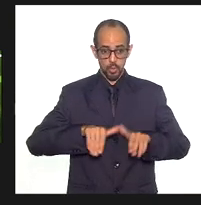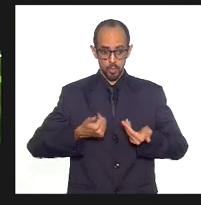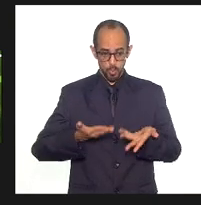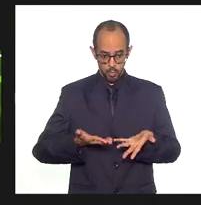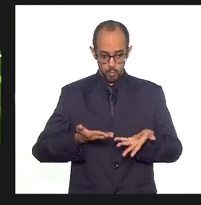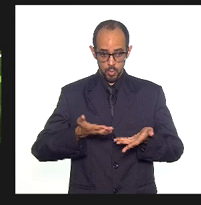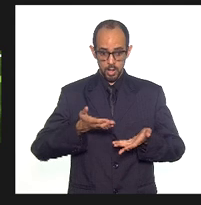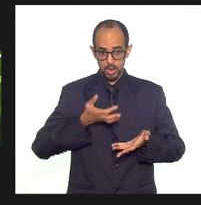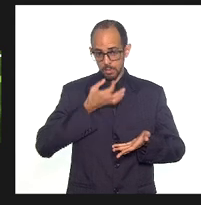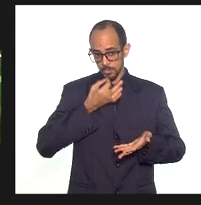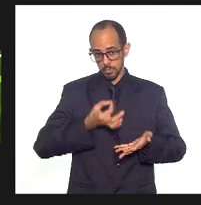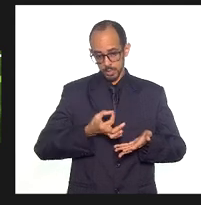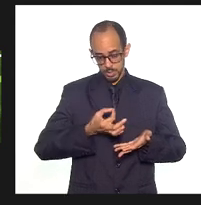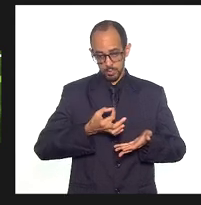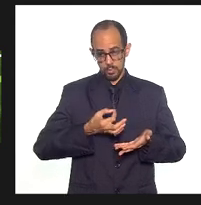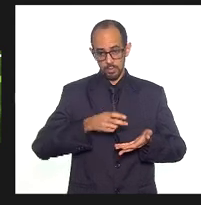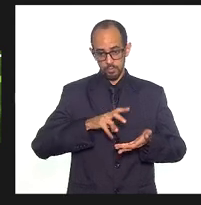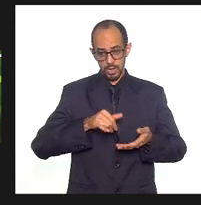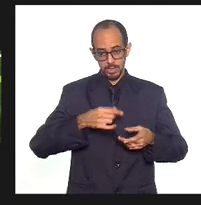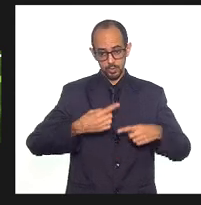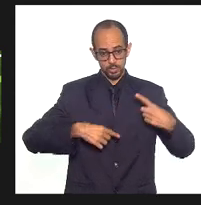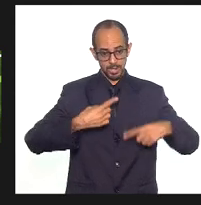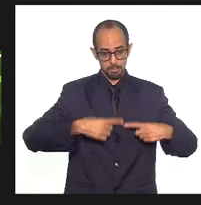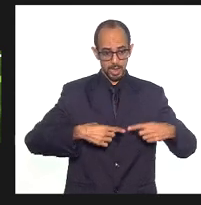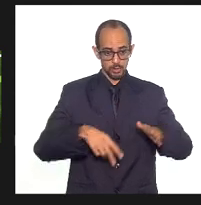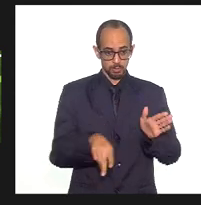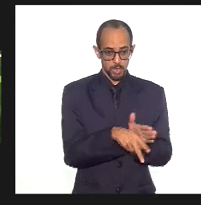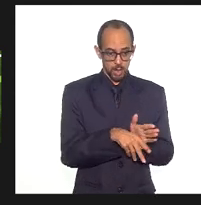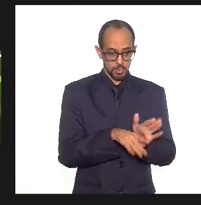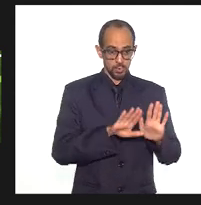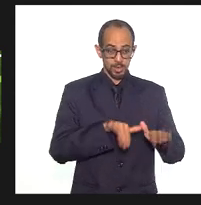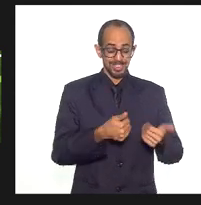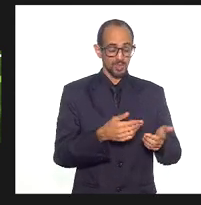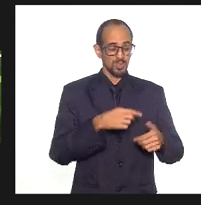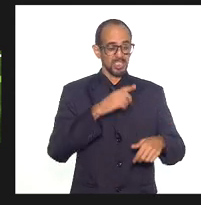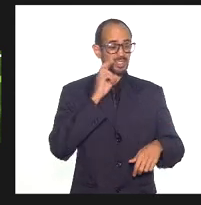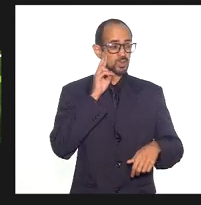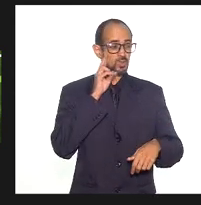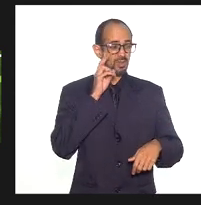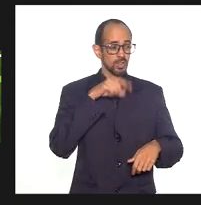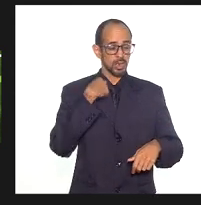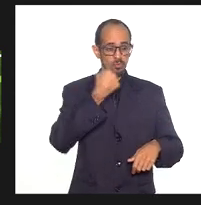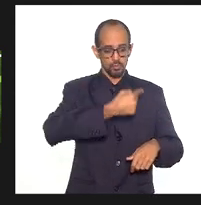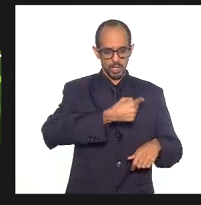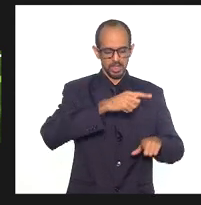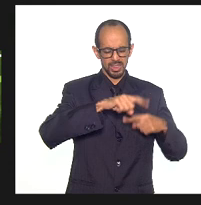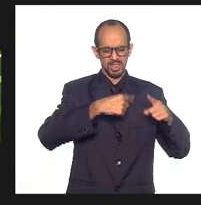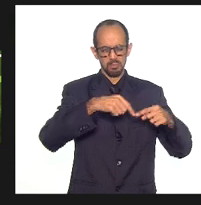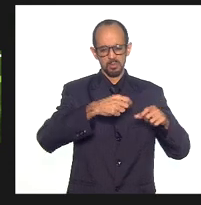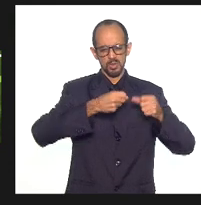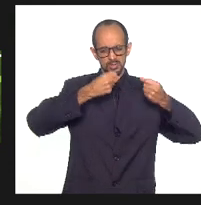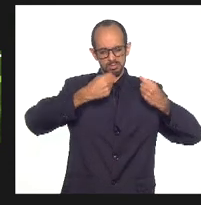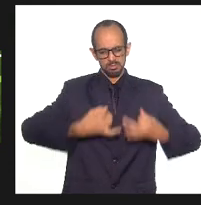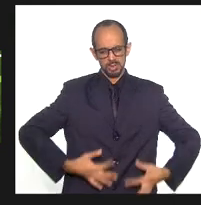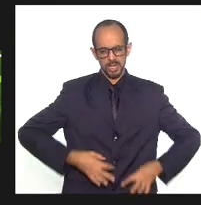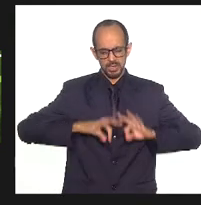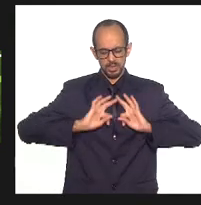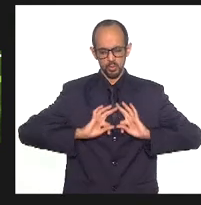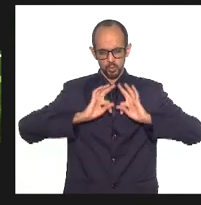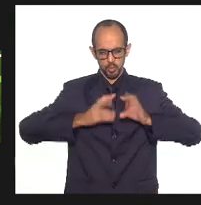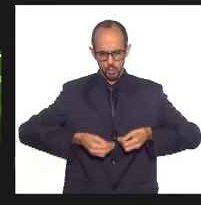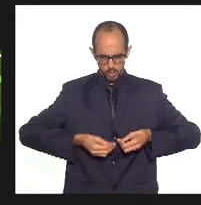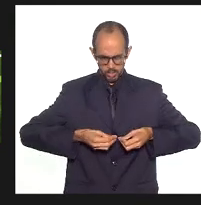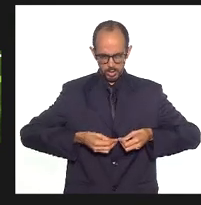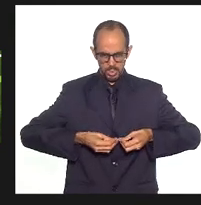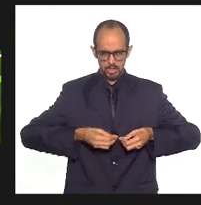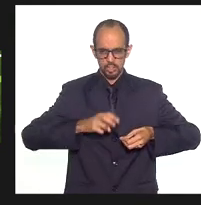debate específico. Então, quando a gente abrir na segunda-feira, depois da sua exposição sobre o lugar injetado, a